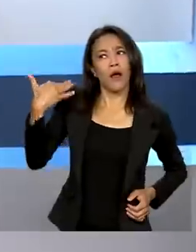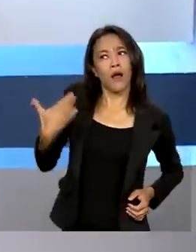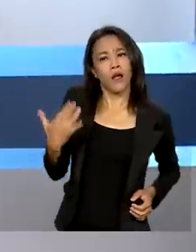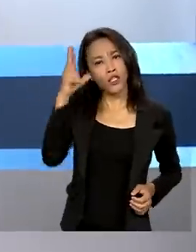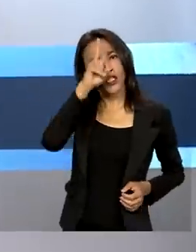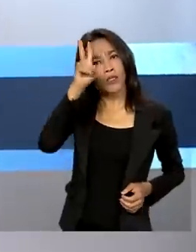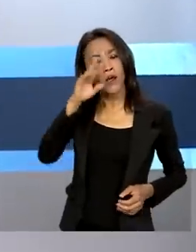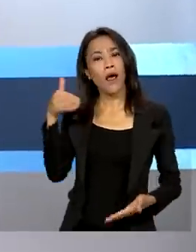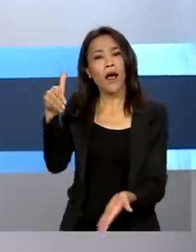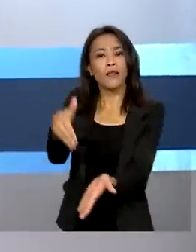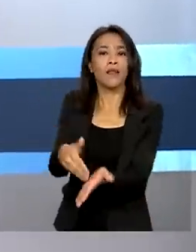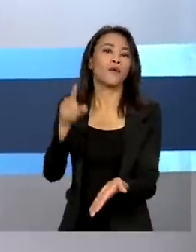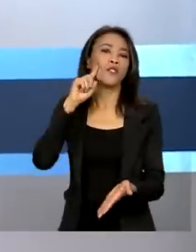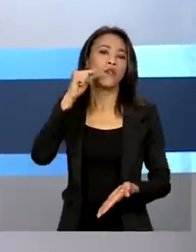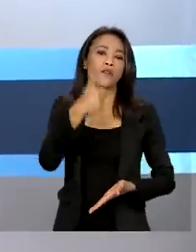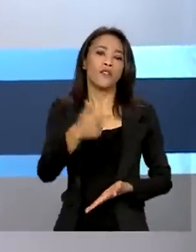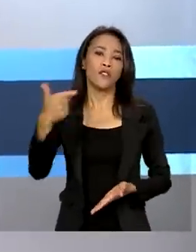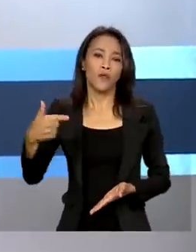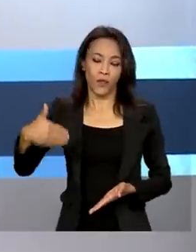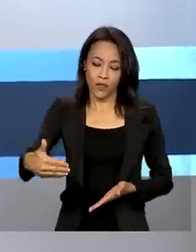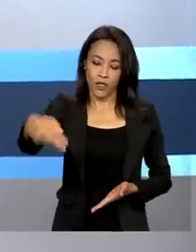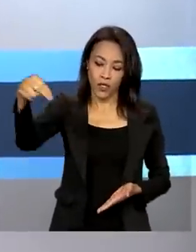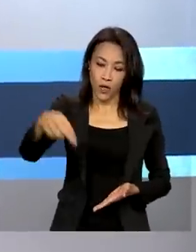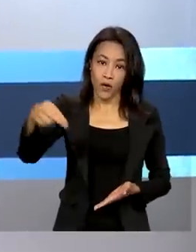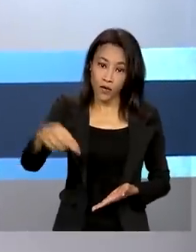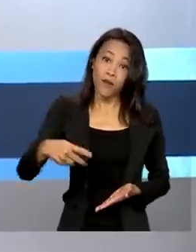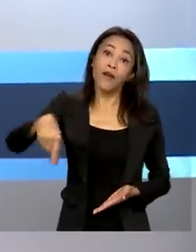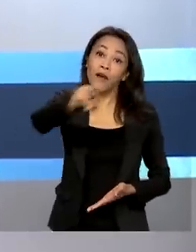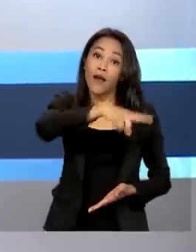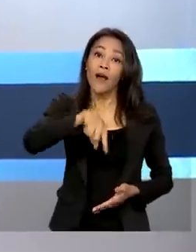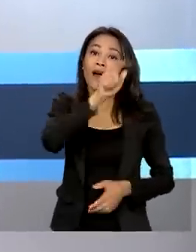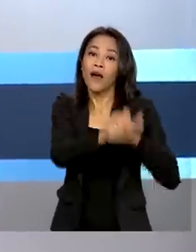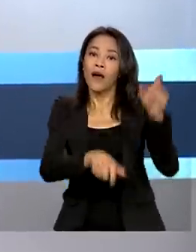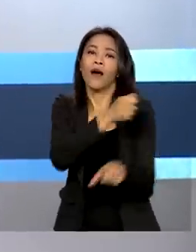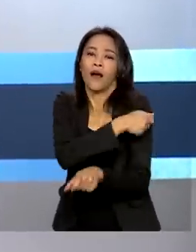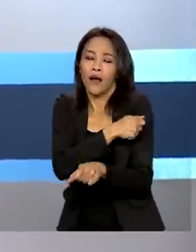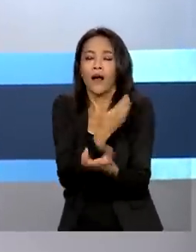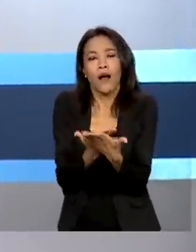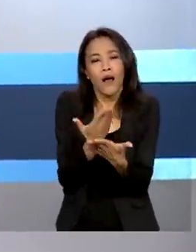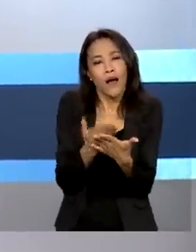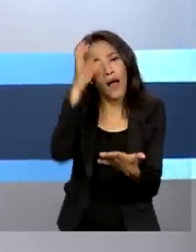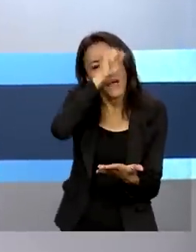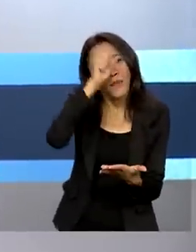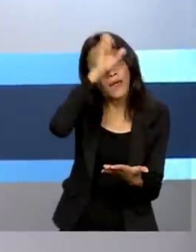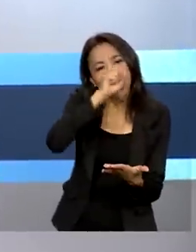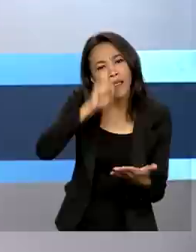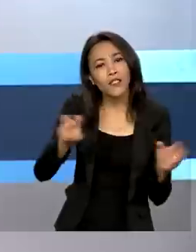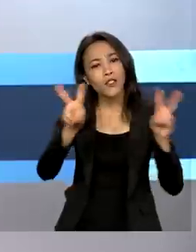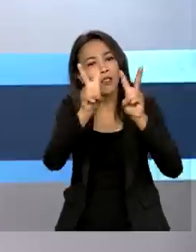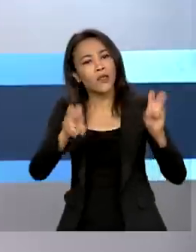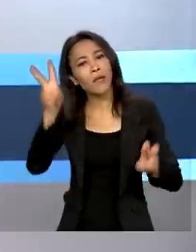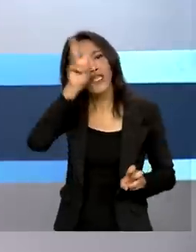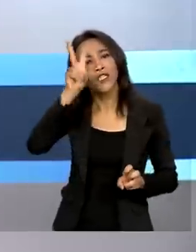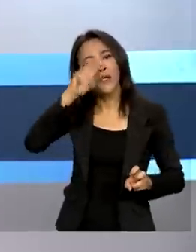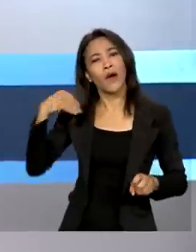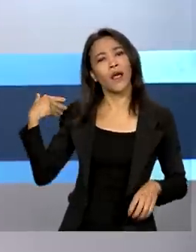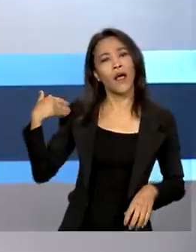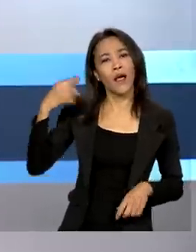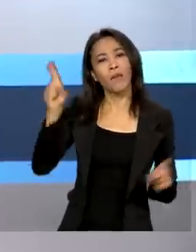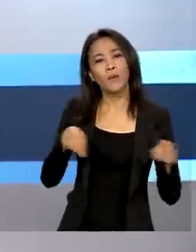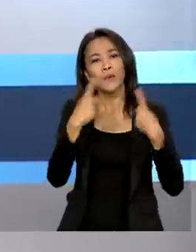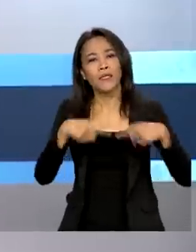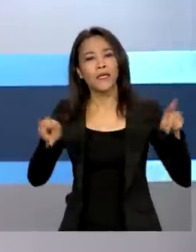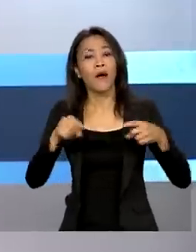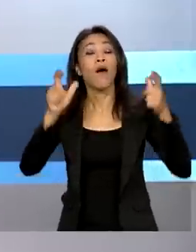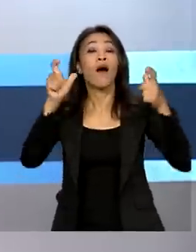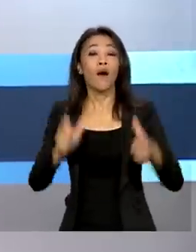até o dia 22 de novembro estudantes podem aprender sobre a história Nacional numa exposição musical no Palácio do Planalto em